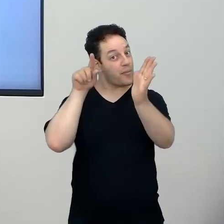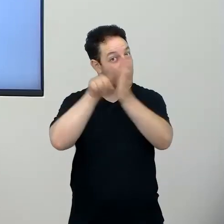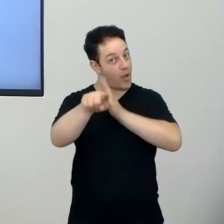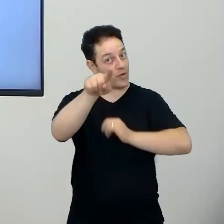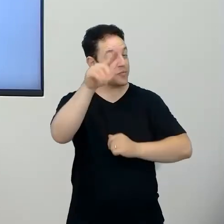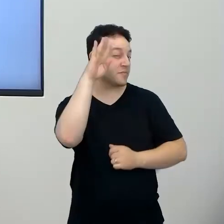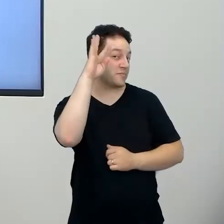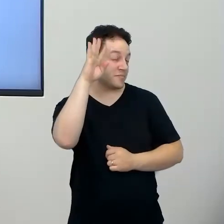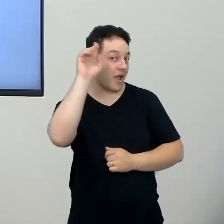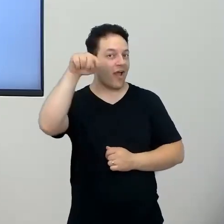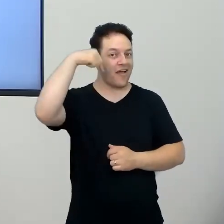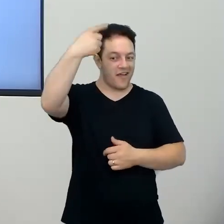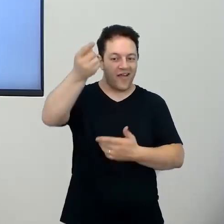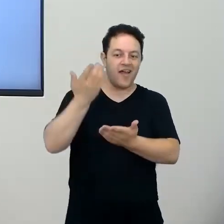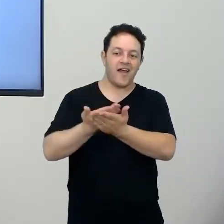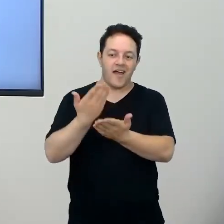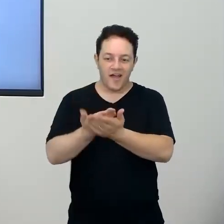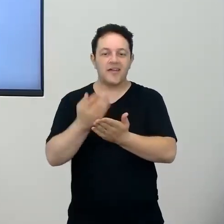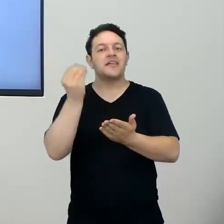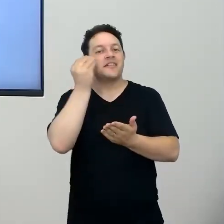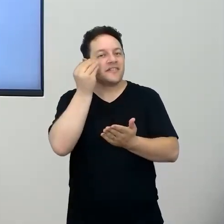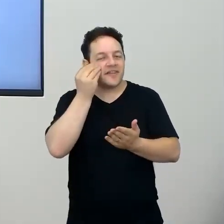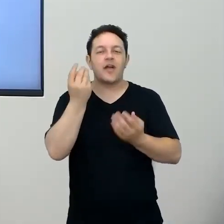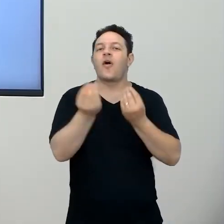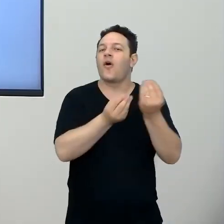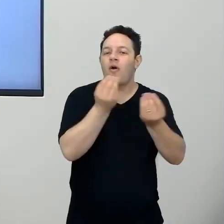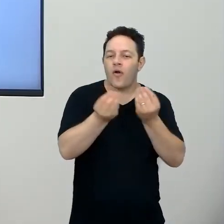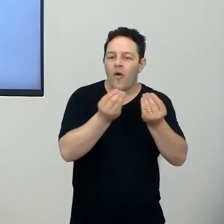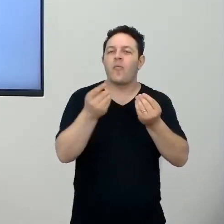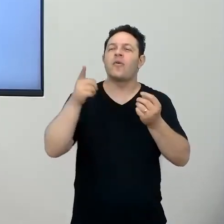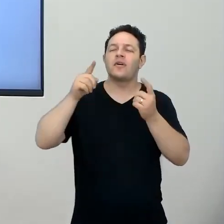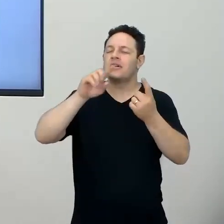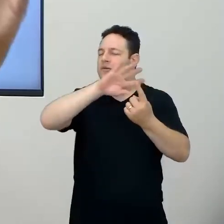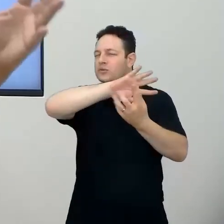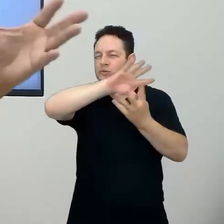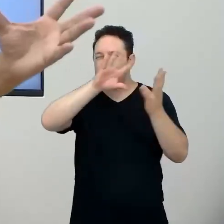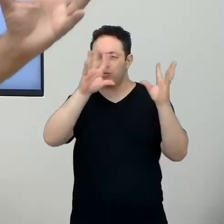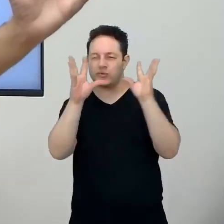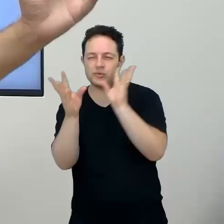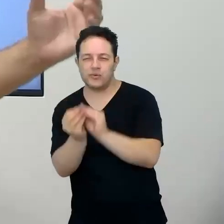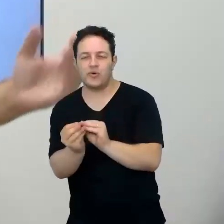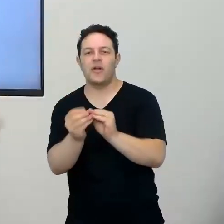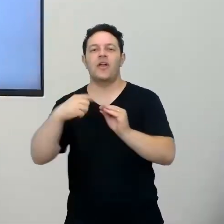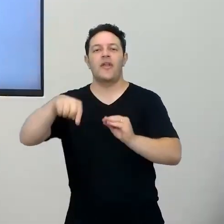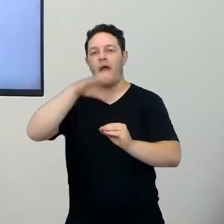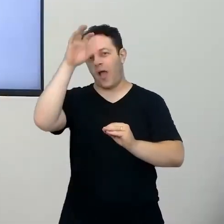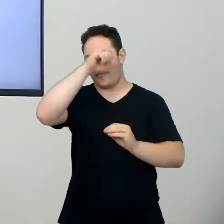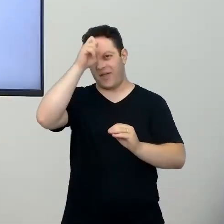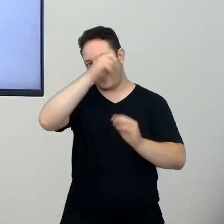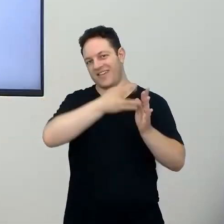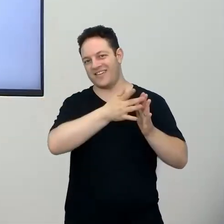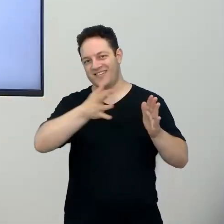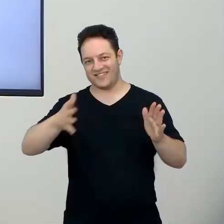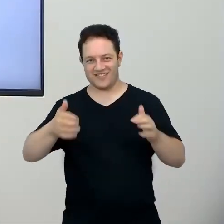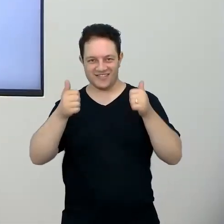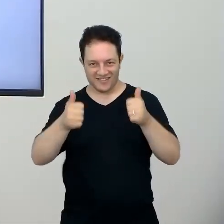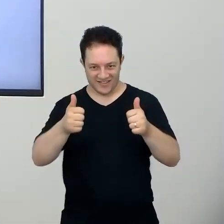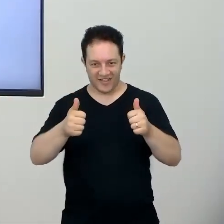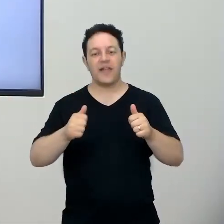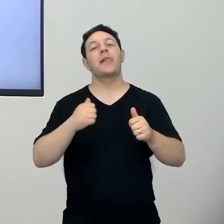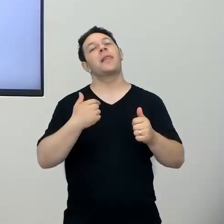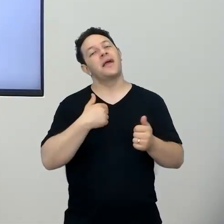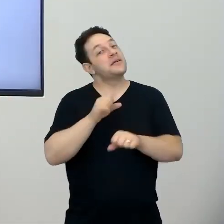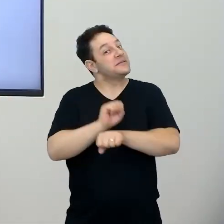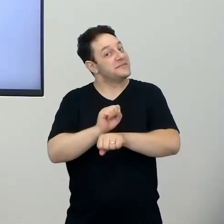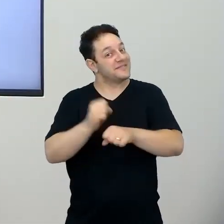para você. Na próxima aula a gente vai fazer uma sistematização de tudo aquilo que nós falamos durante esse componente e